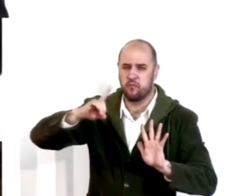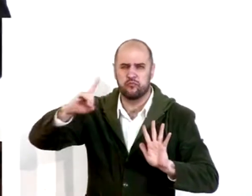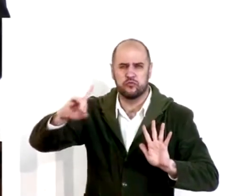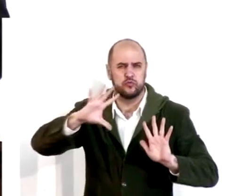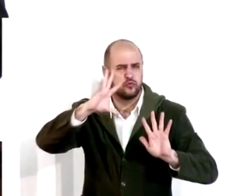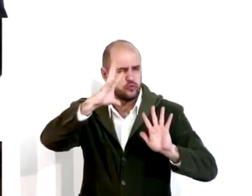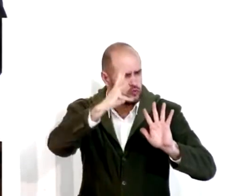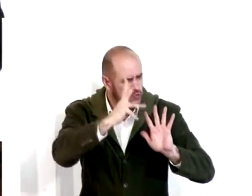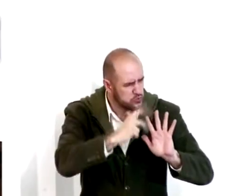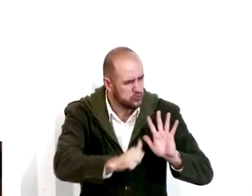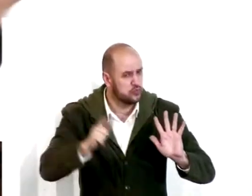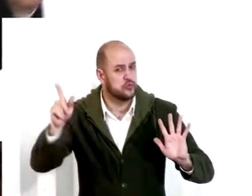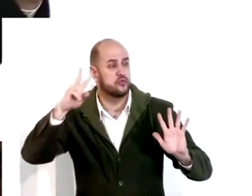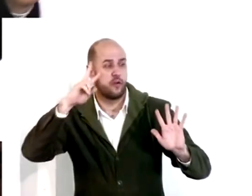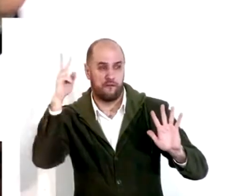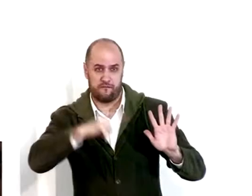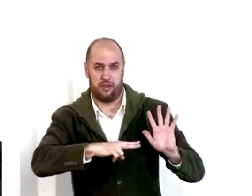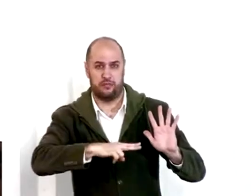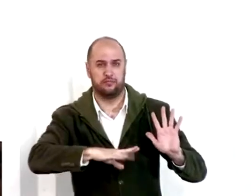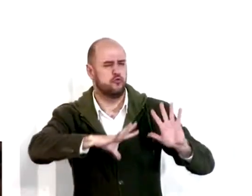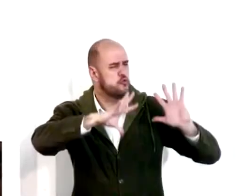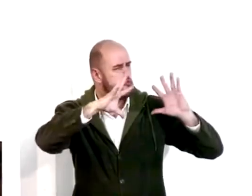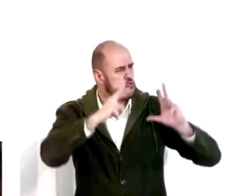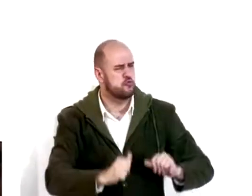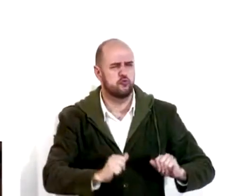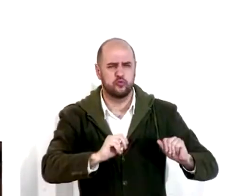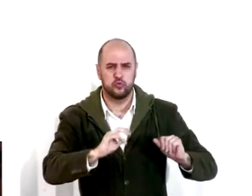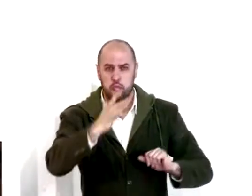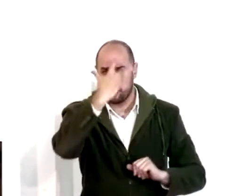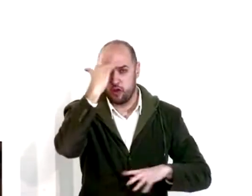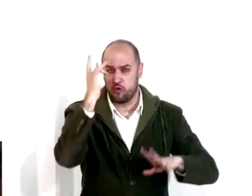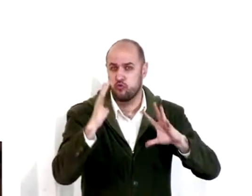fizeram. Absolutamente tudo e todos.